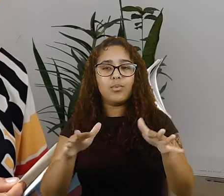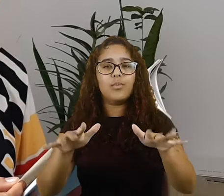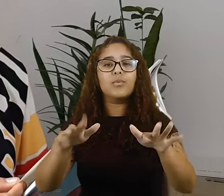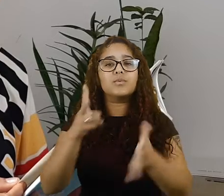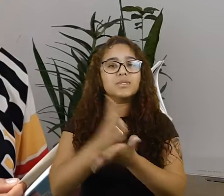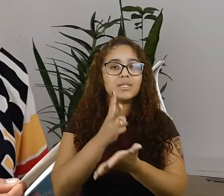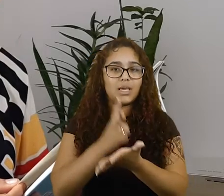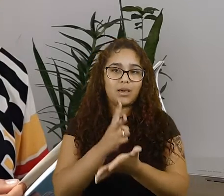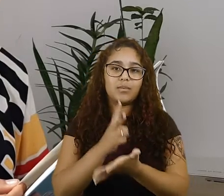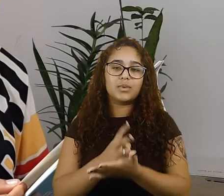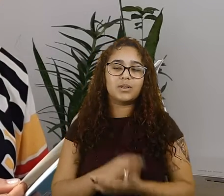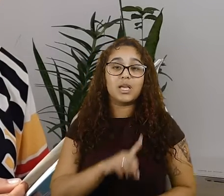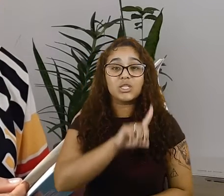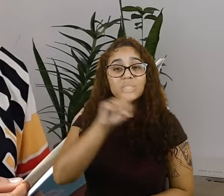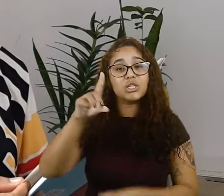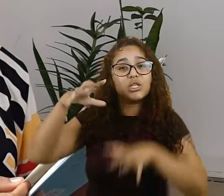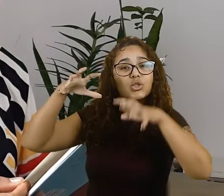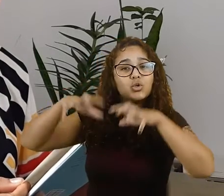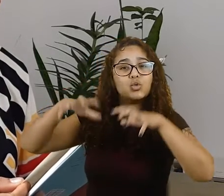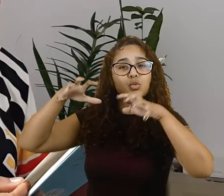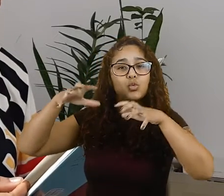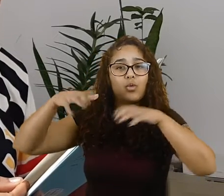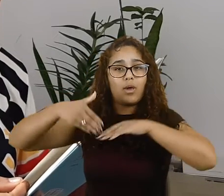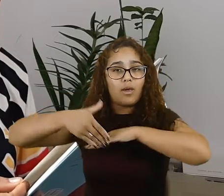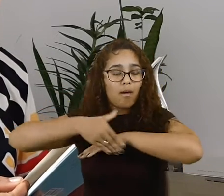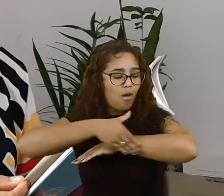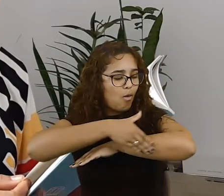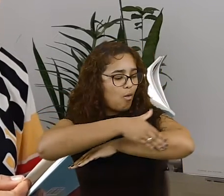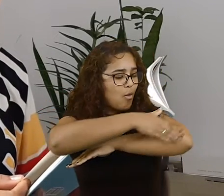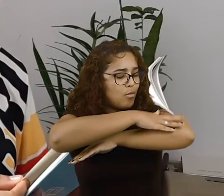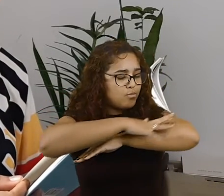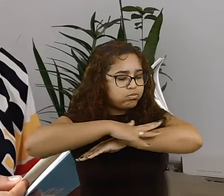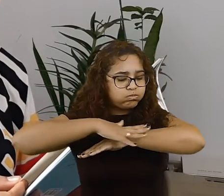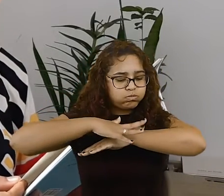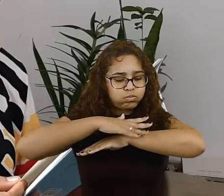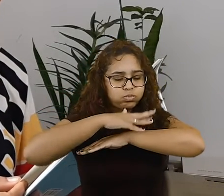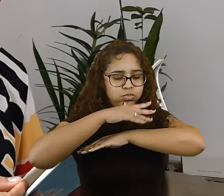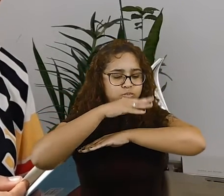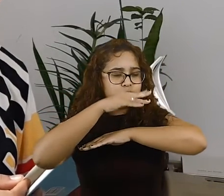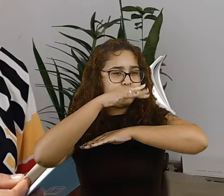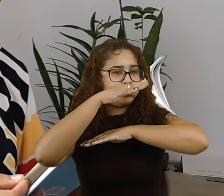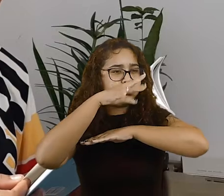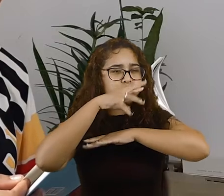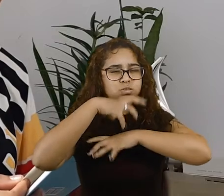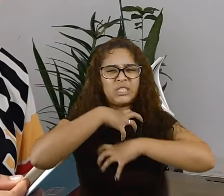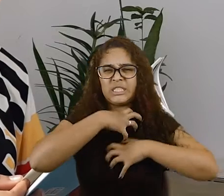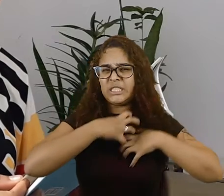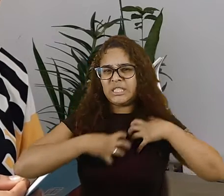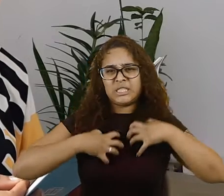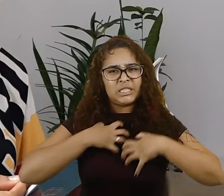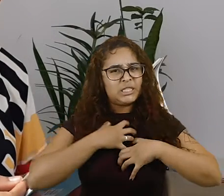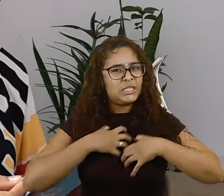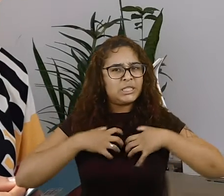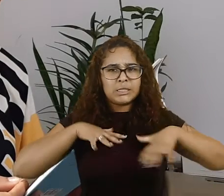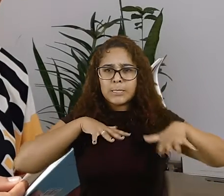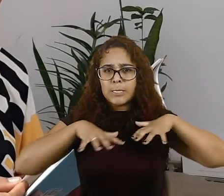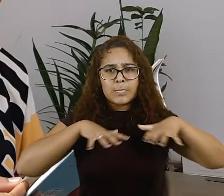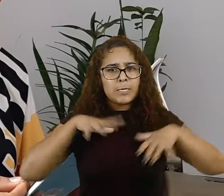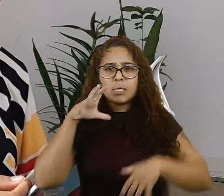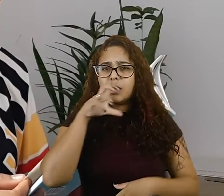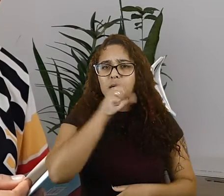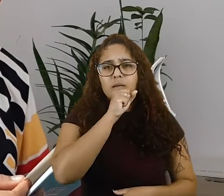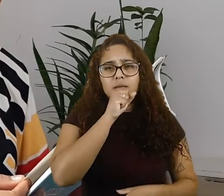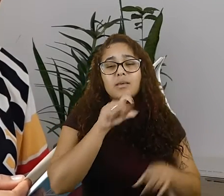e incerta como sempre. É dia de chuva e a rua encharcada alimenta a raiva dos